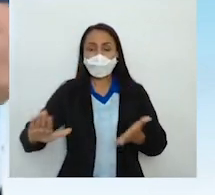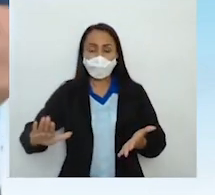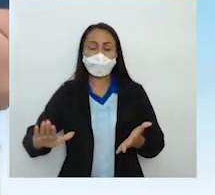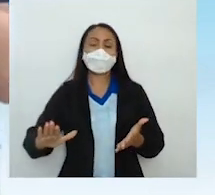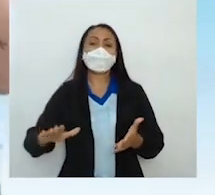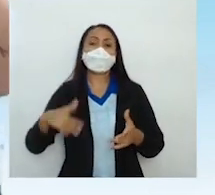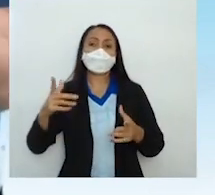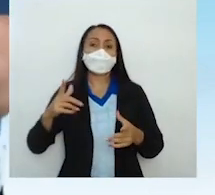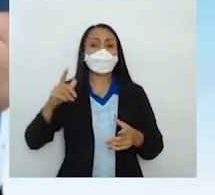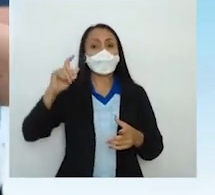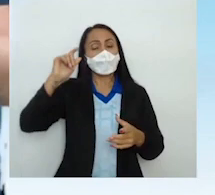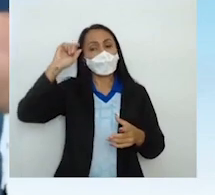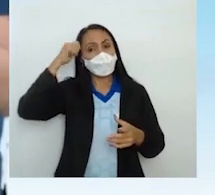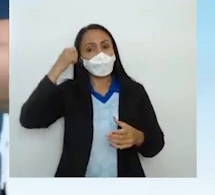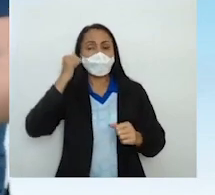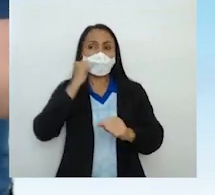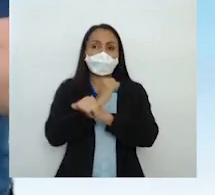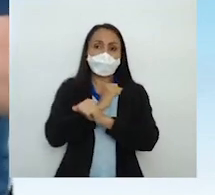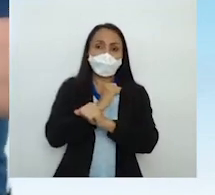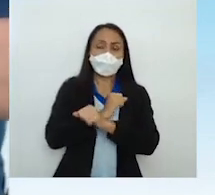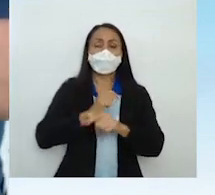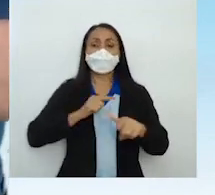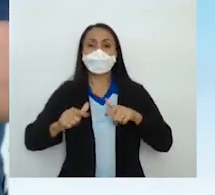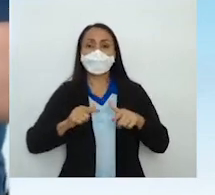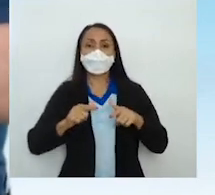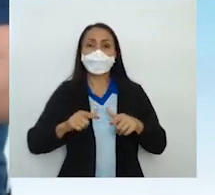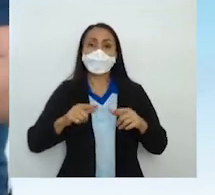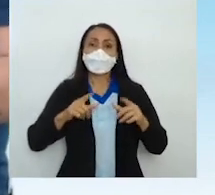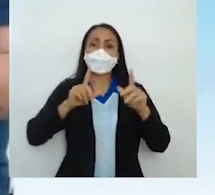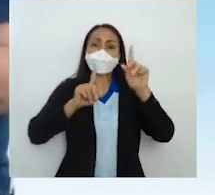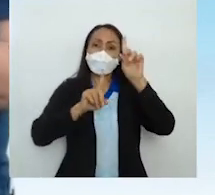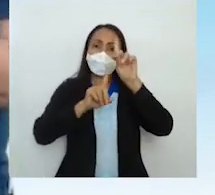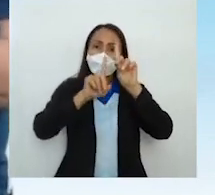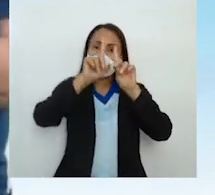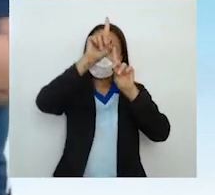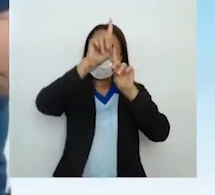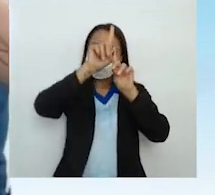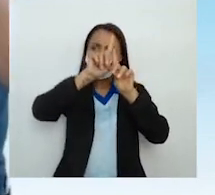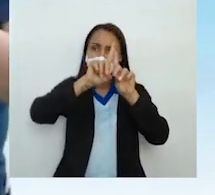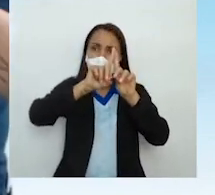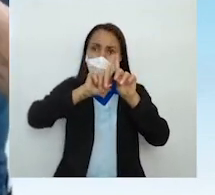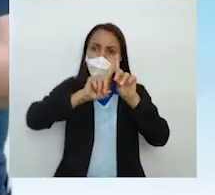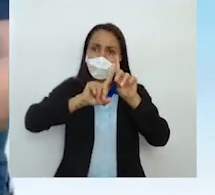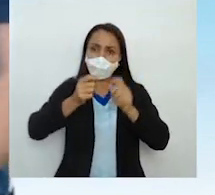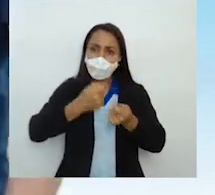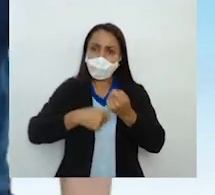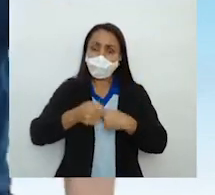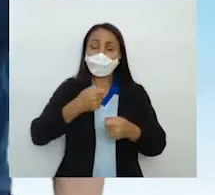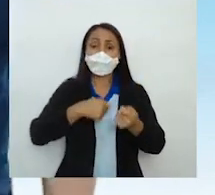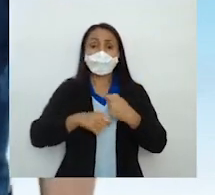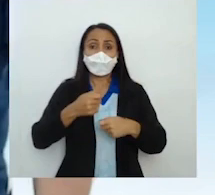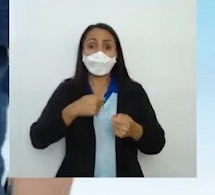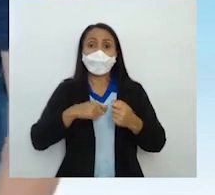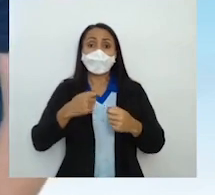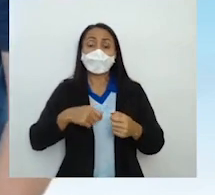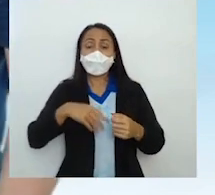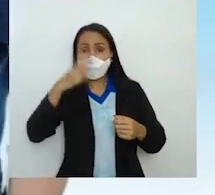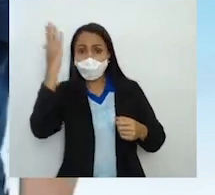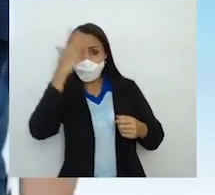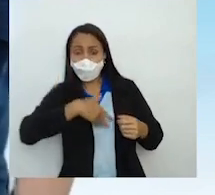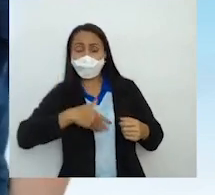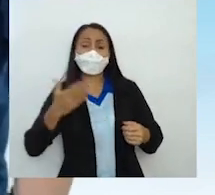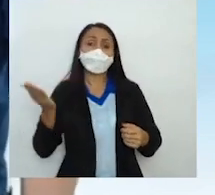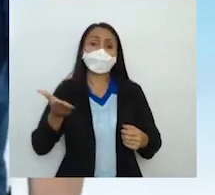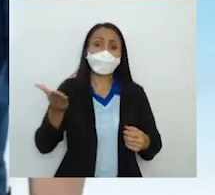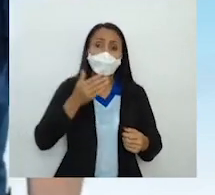de certa forma começou a existir um decaimento do comércio negreiro, porque já estava provado, inclusive, por uma teoria liberal, que é